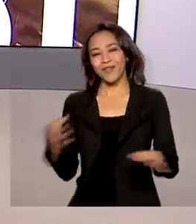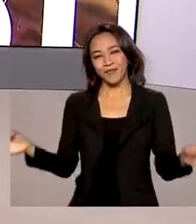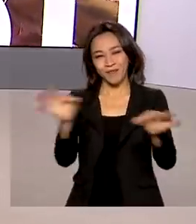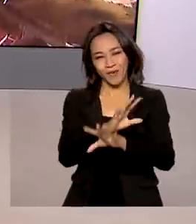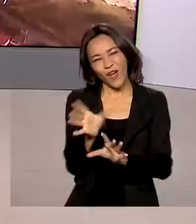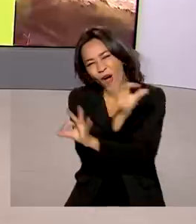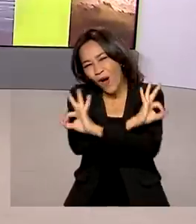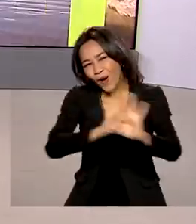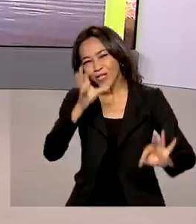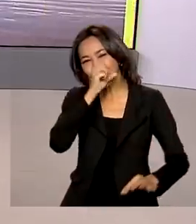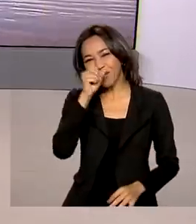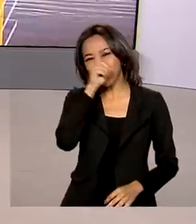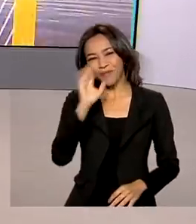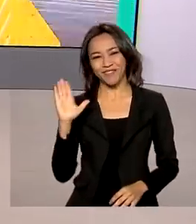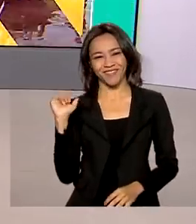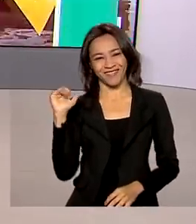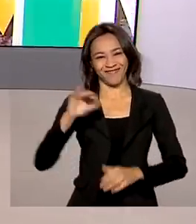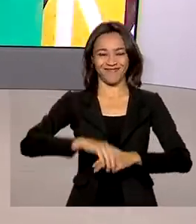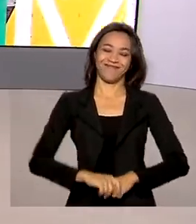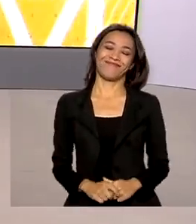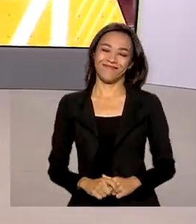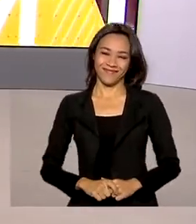para você um ótimo fim de semana e tchau, tchau.